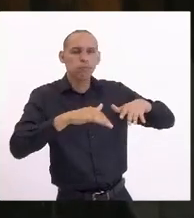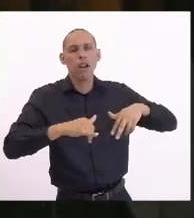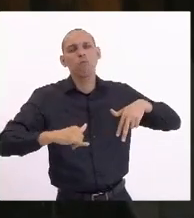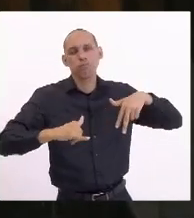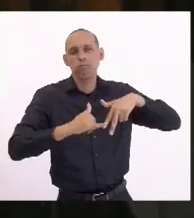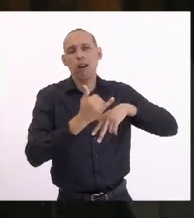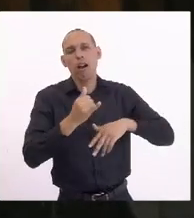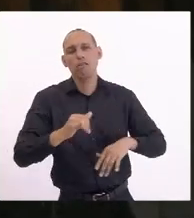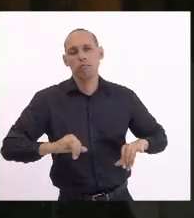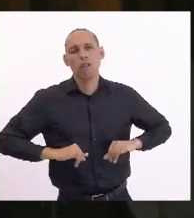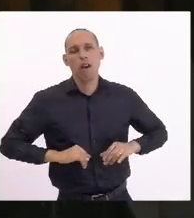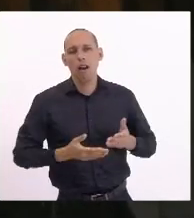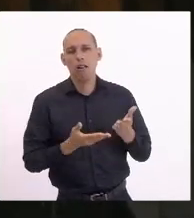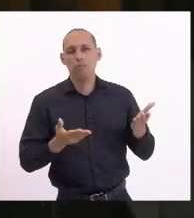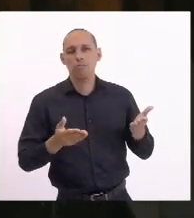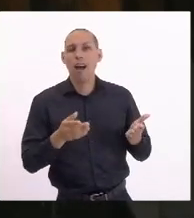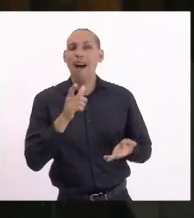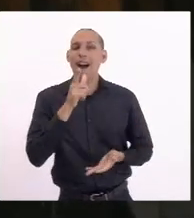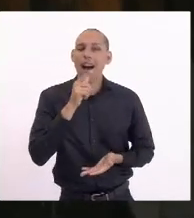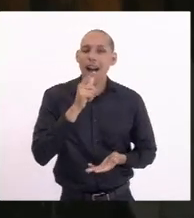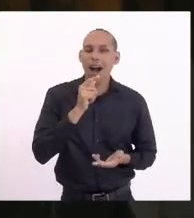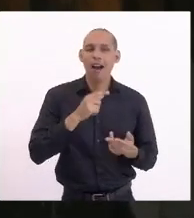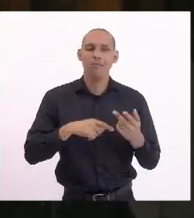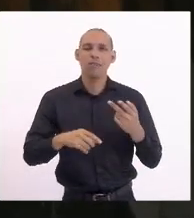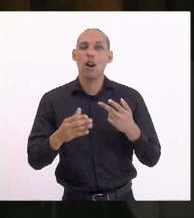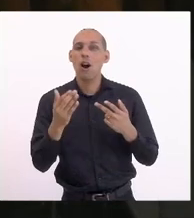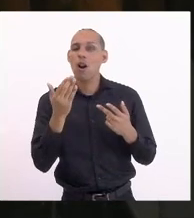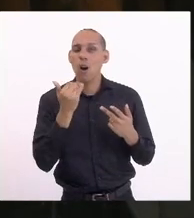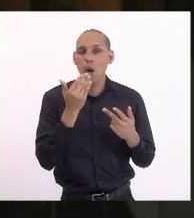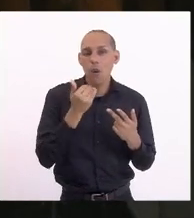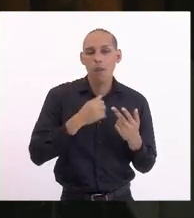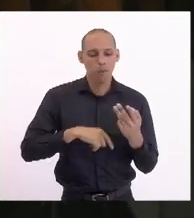Água potável, alimento,